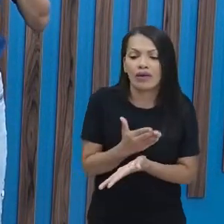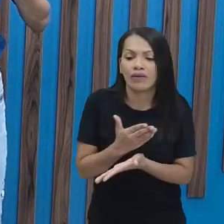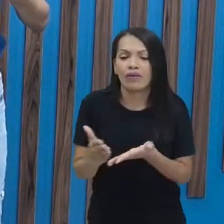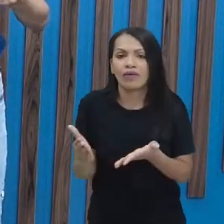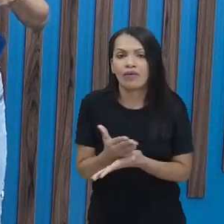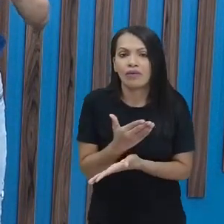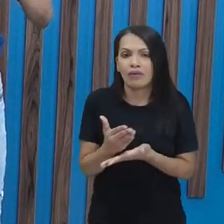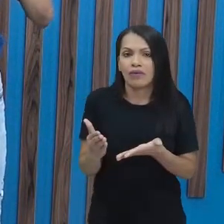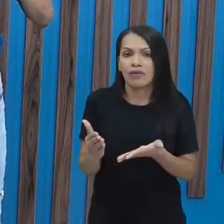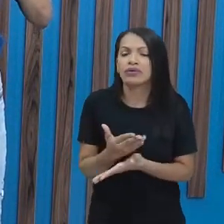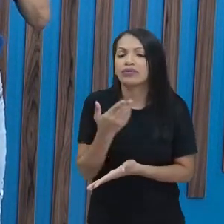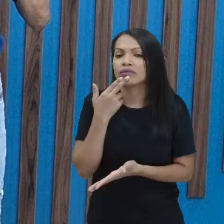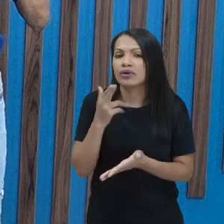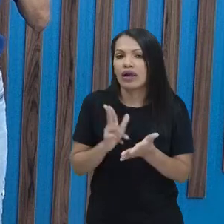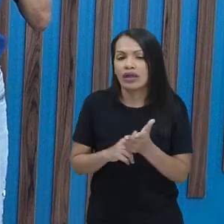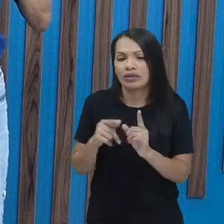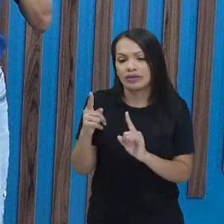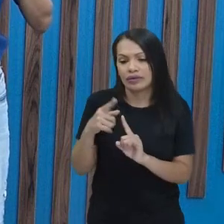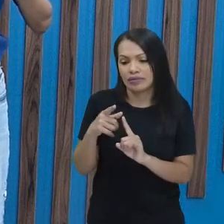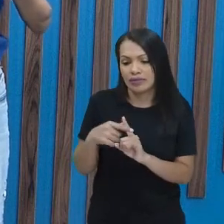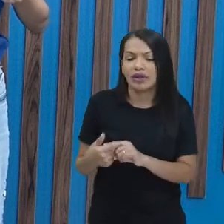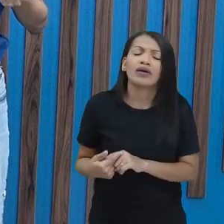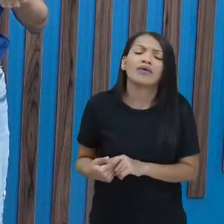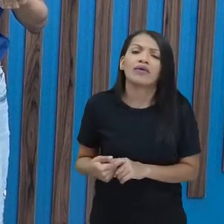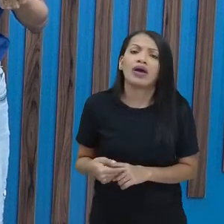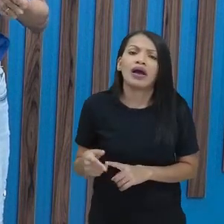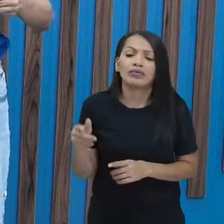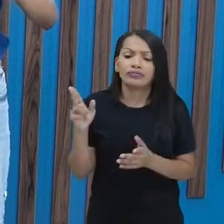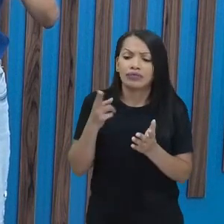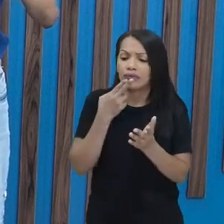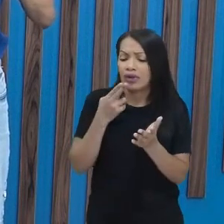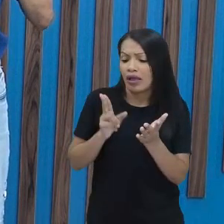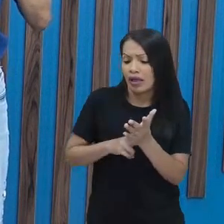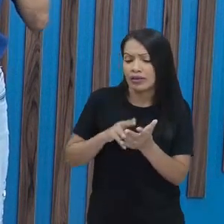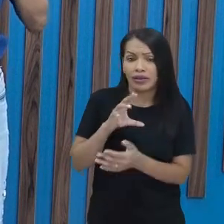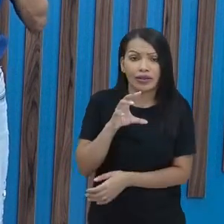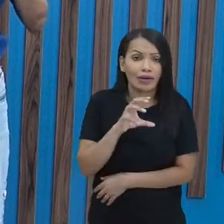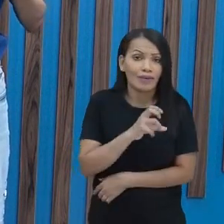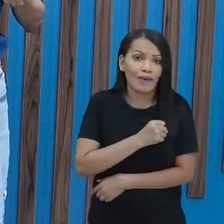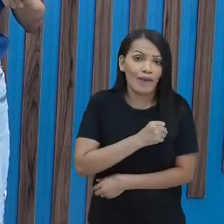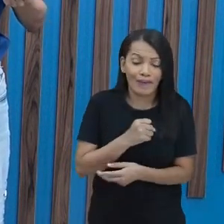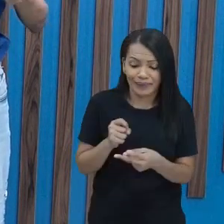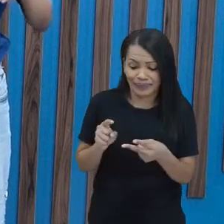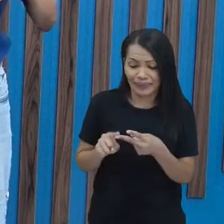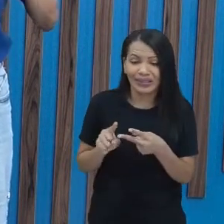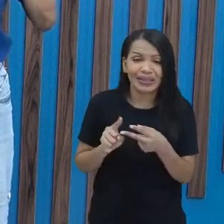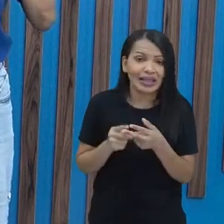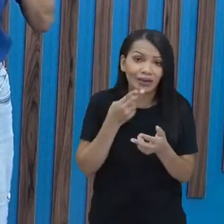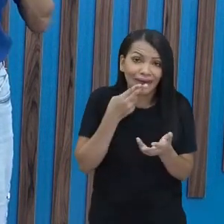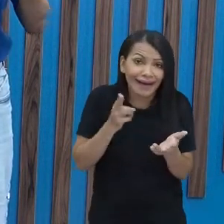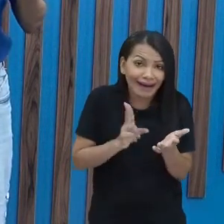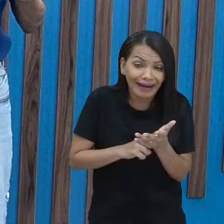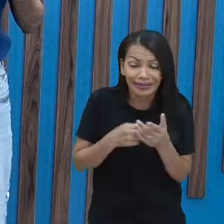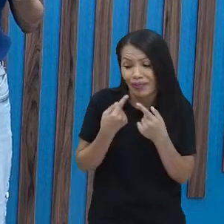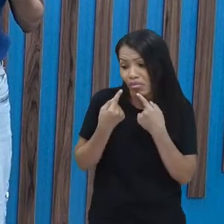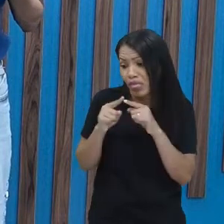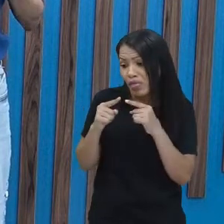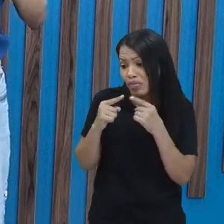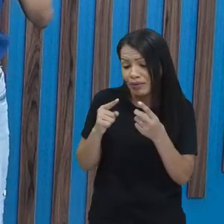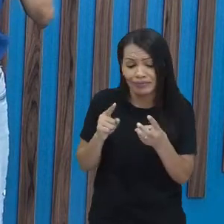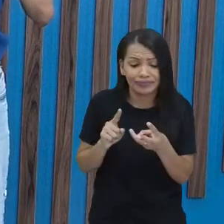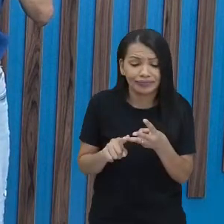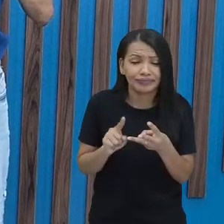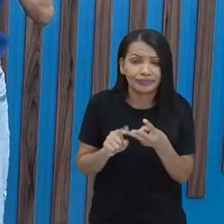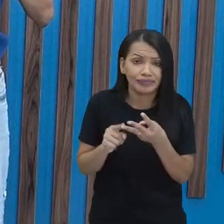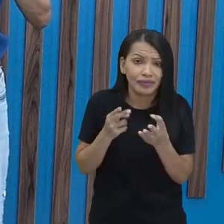de amor, cartinhas de reclamação, não é? A cartinha ao leitor, entre outros tipos de